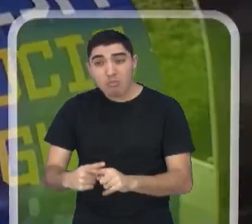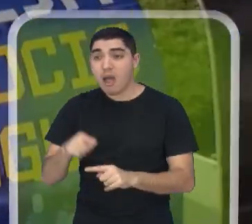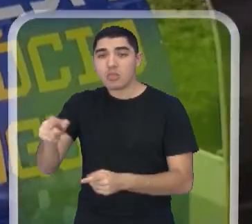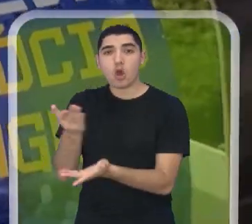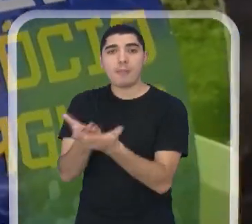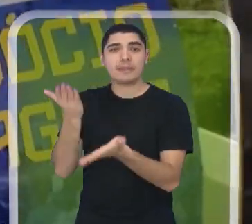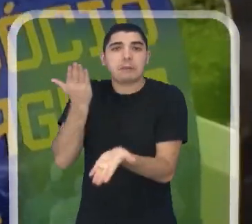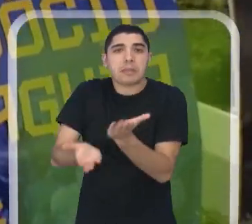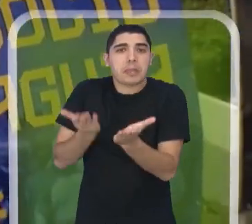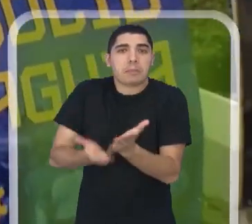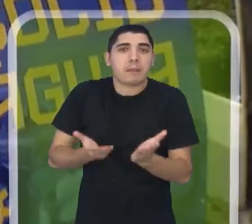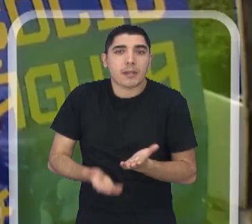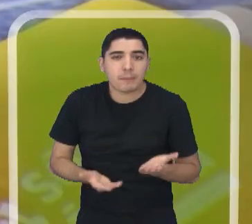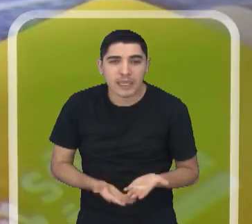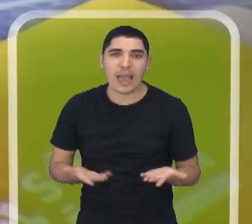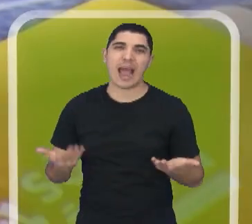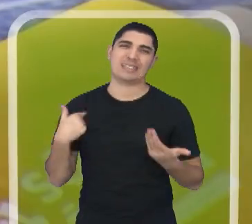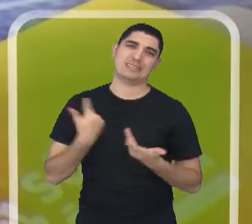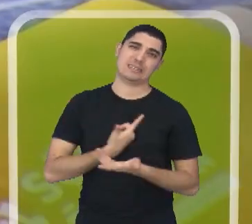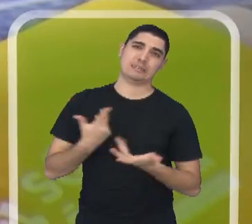lado essa parte